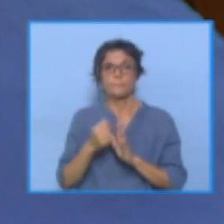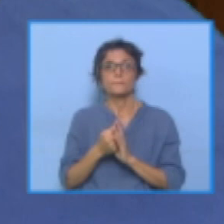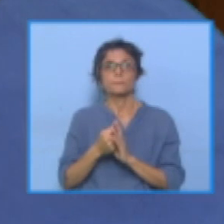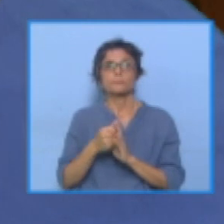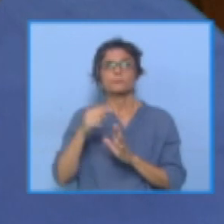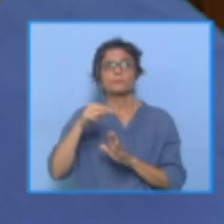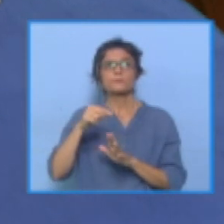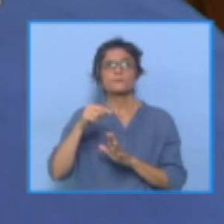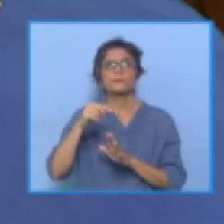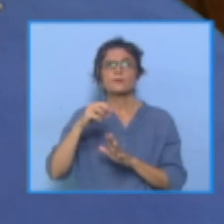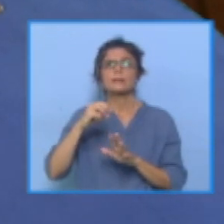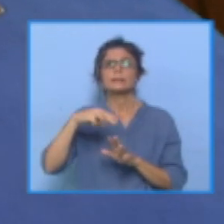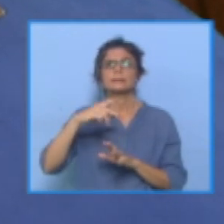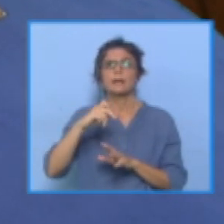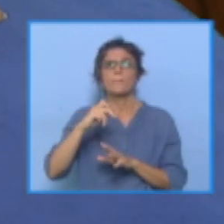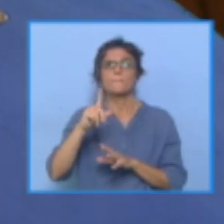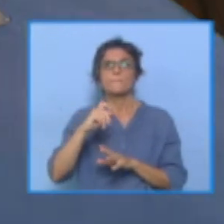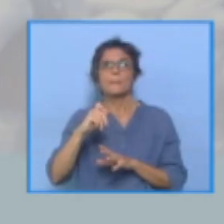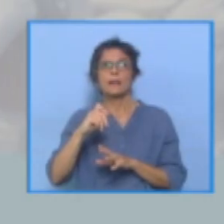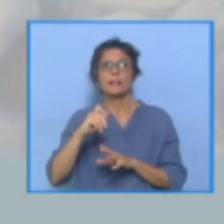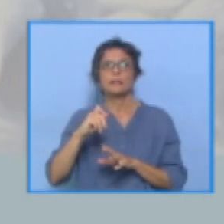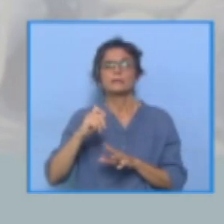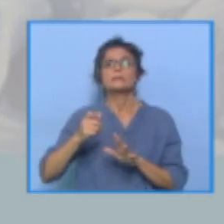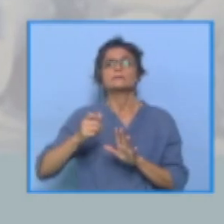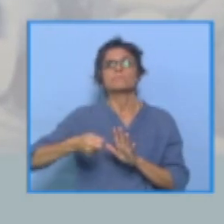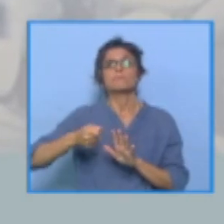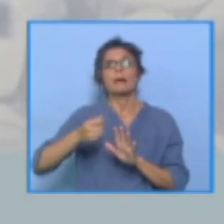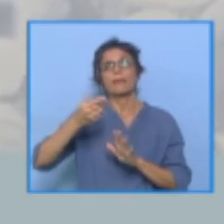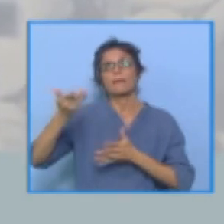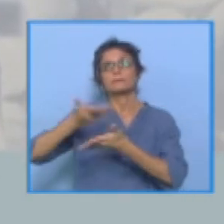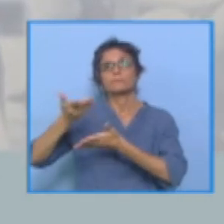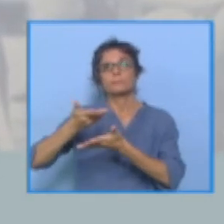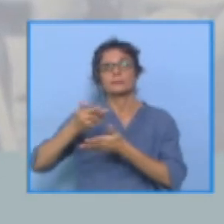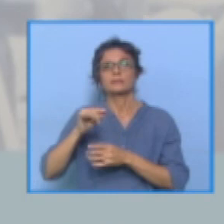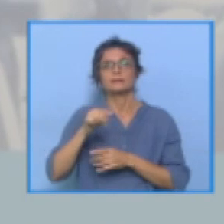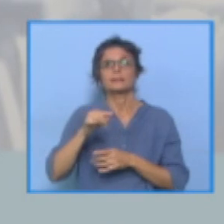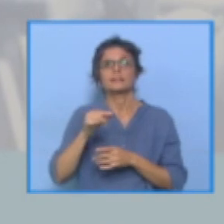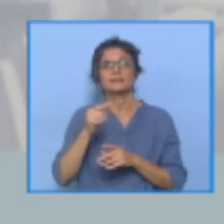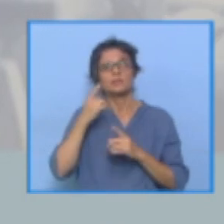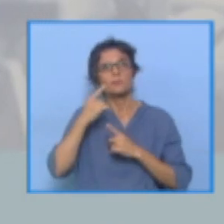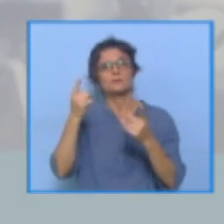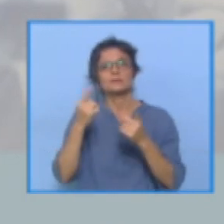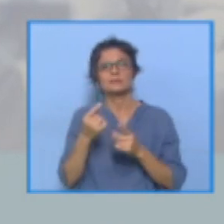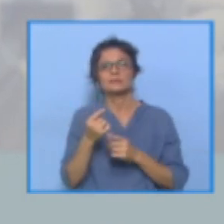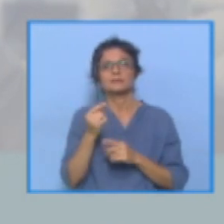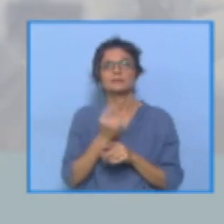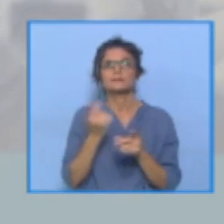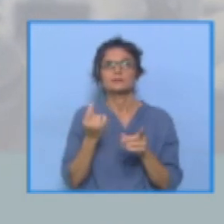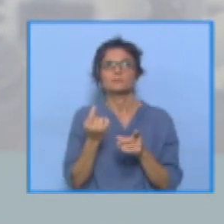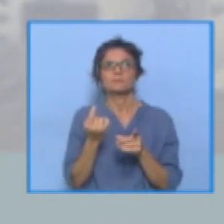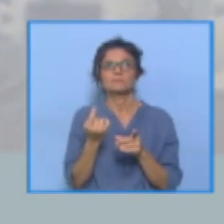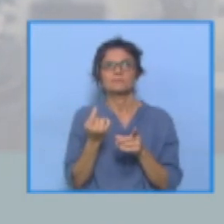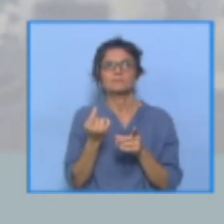Mala da Partilha porquê? Exato, esta iniciativa correu bastante bem. Foi uma iniciativa diferente do que nós normalmente